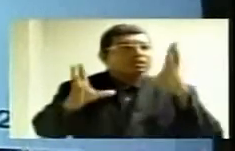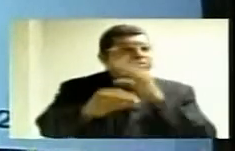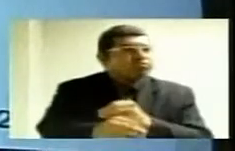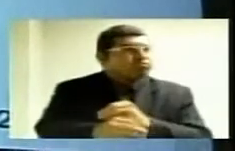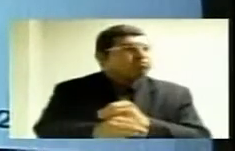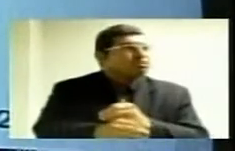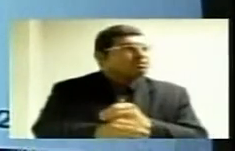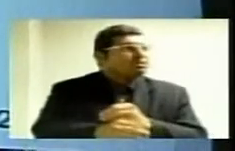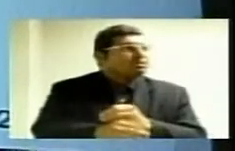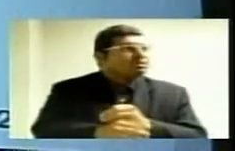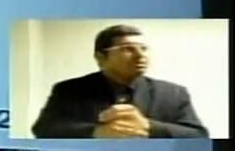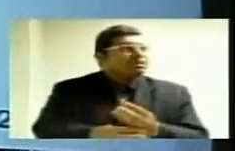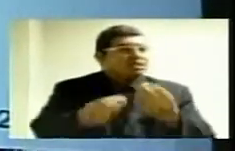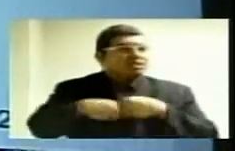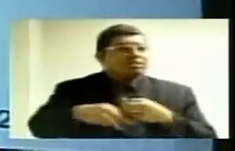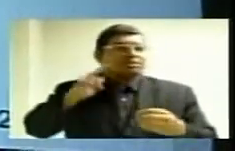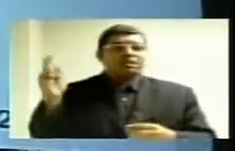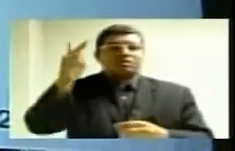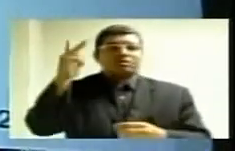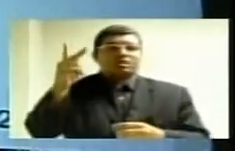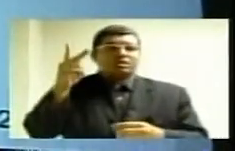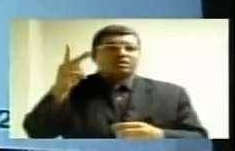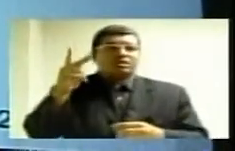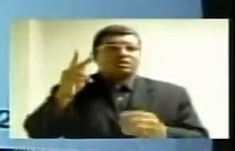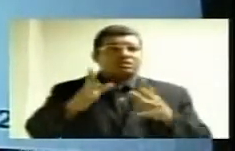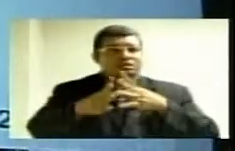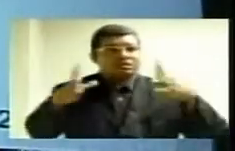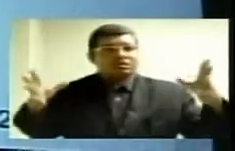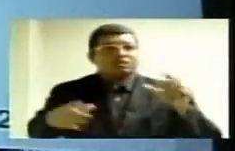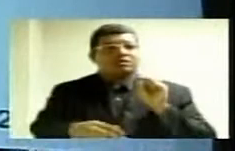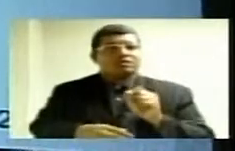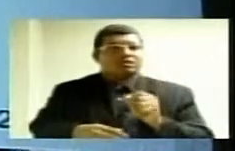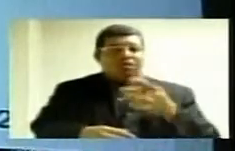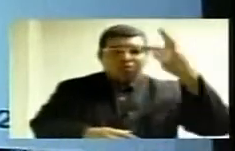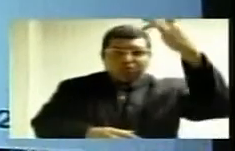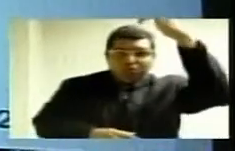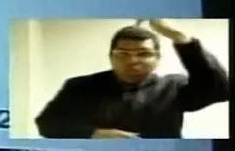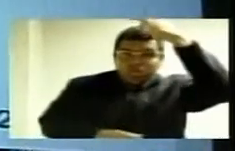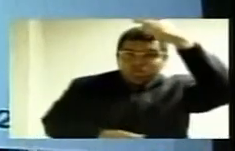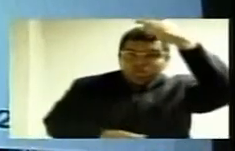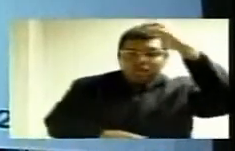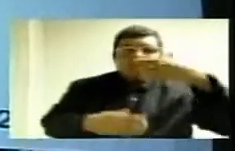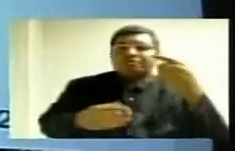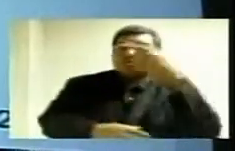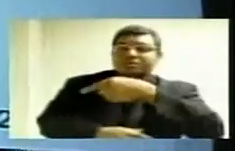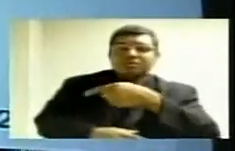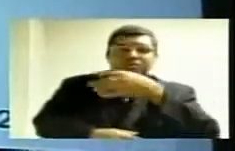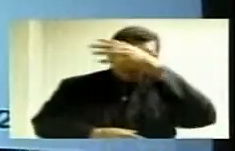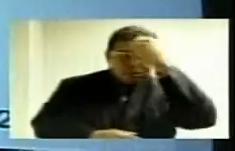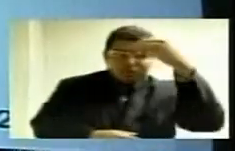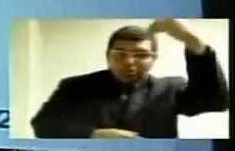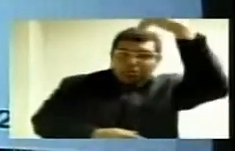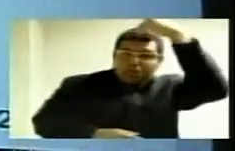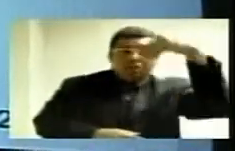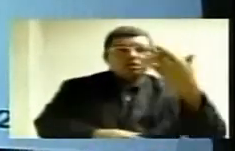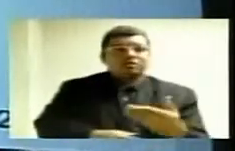E o Amazonas recebeu valores infinitamente, absurdamente inferiores. Está ali o Amazonas de